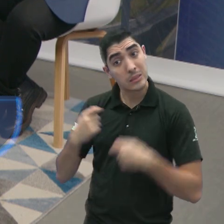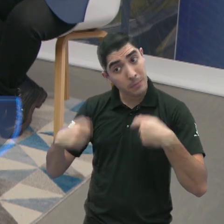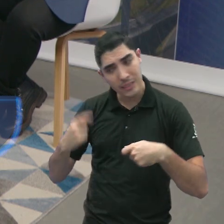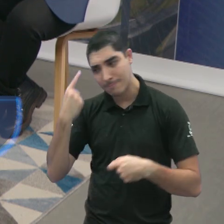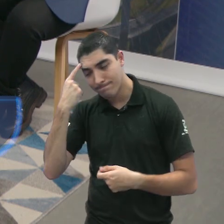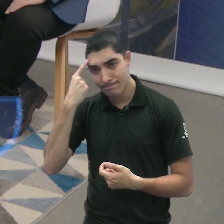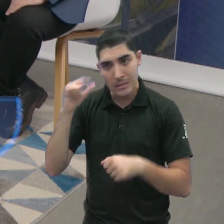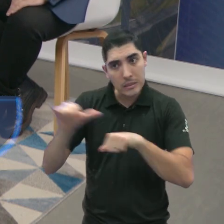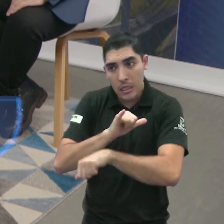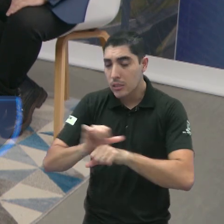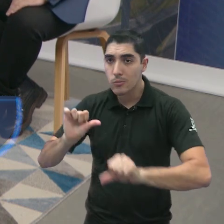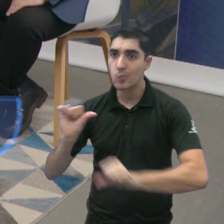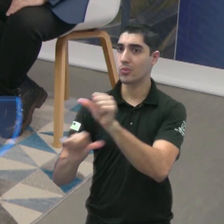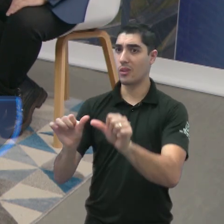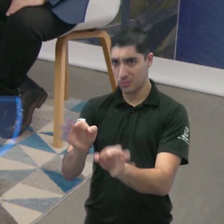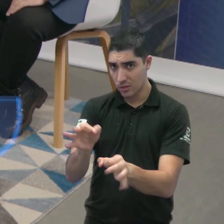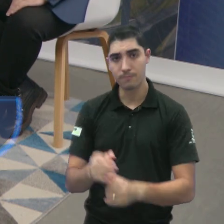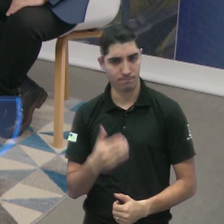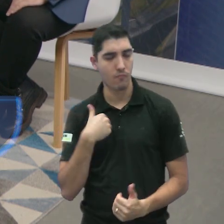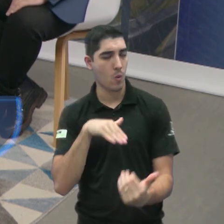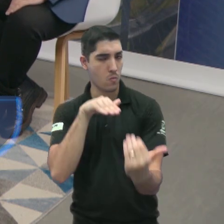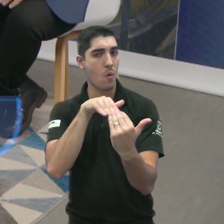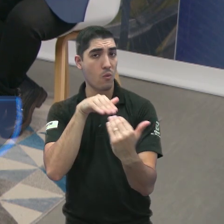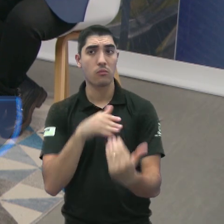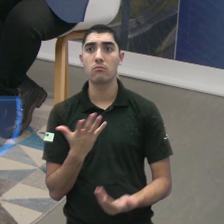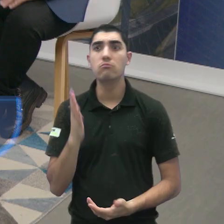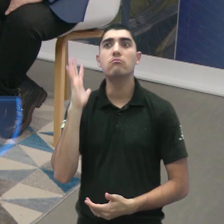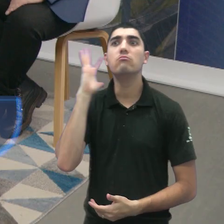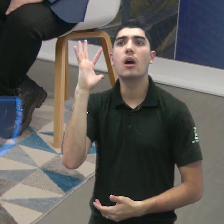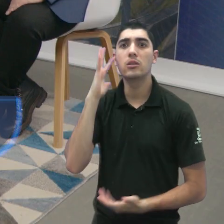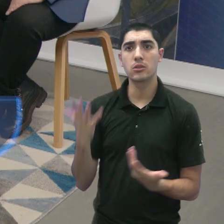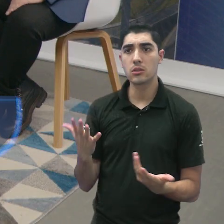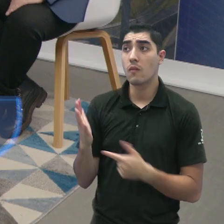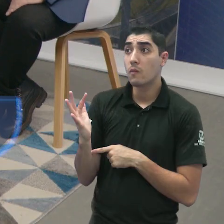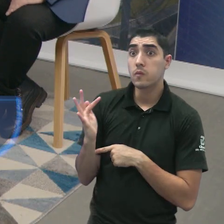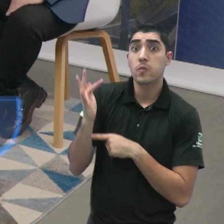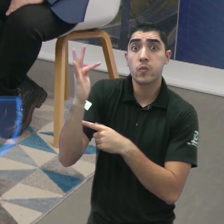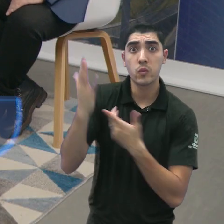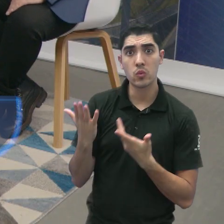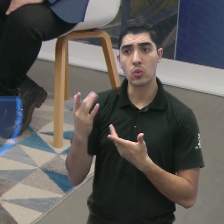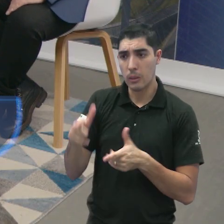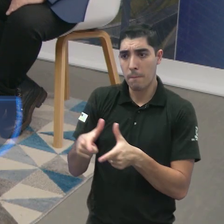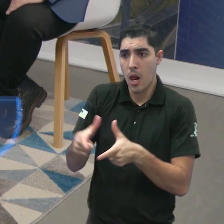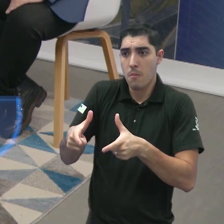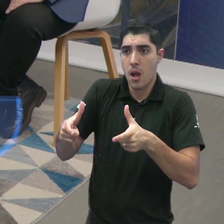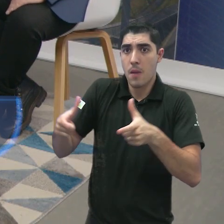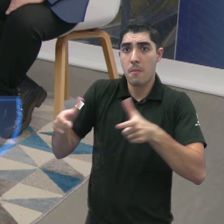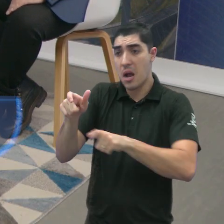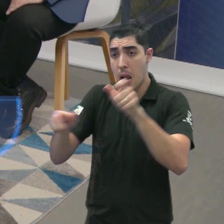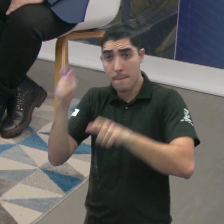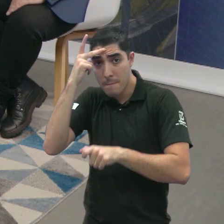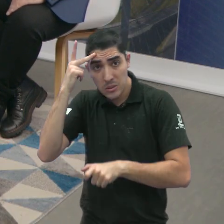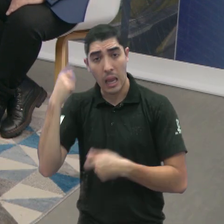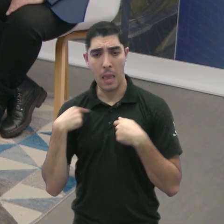nessa questão, né? Concordo, Rafa, concordo. Porque senão, como é que vai ser, né, Gino? Vem crescendo a cada ano, as pessoas necessitam